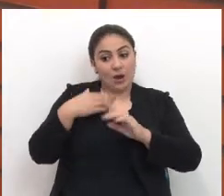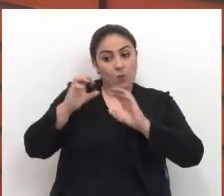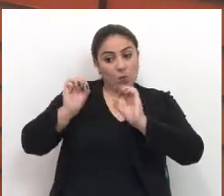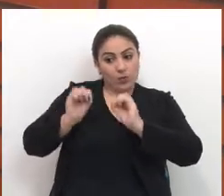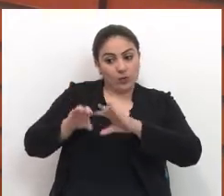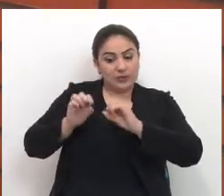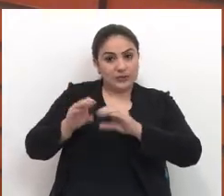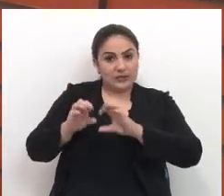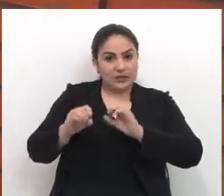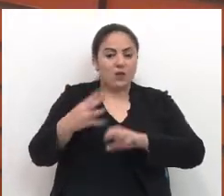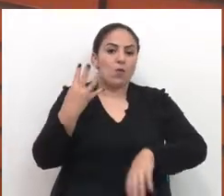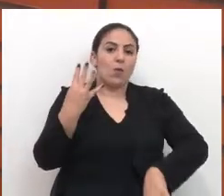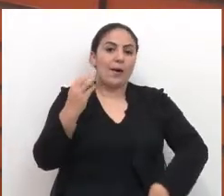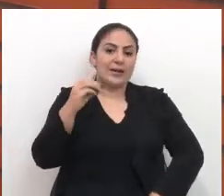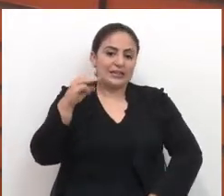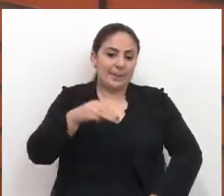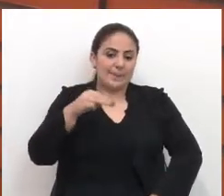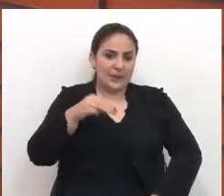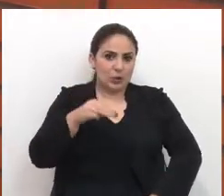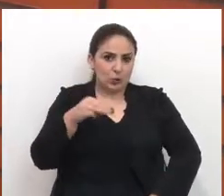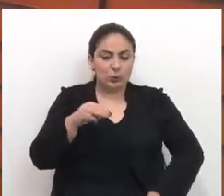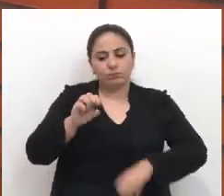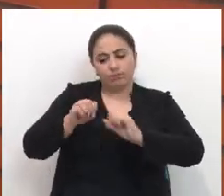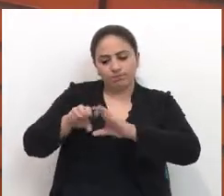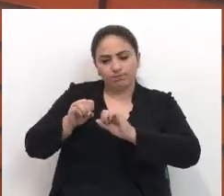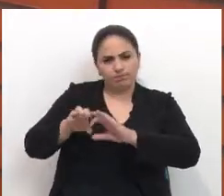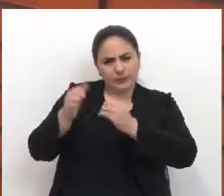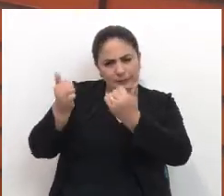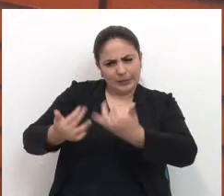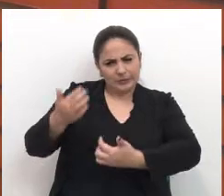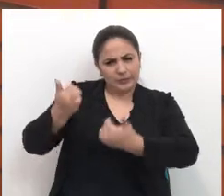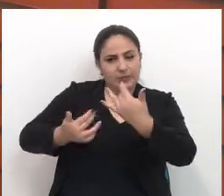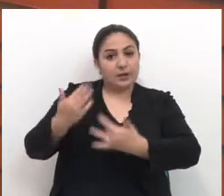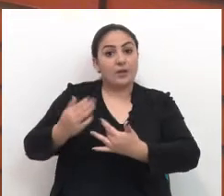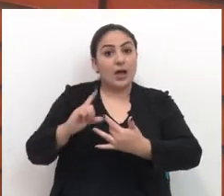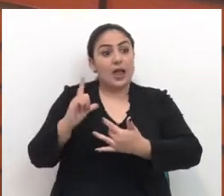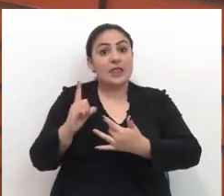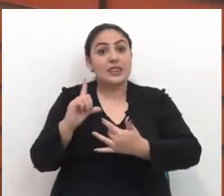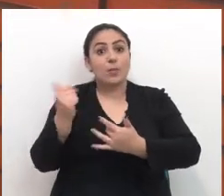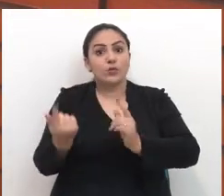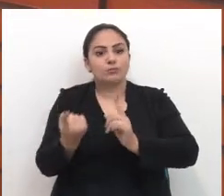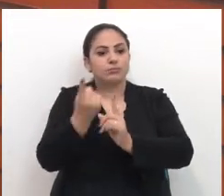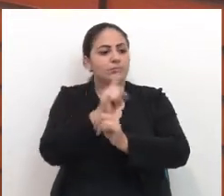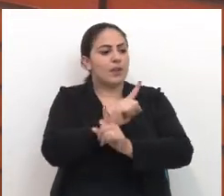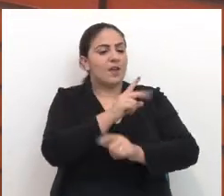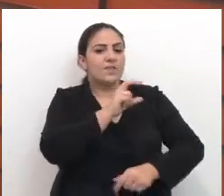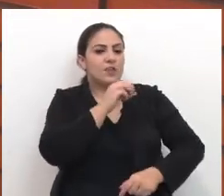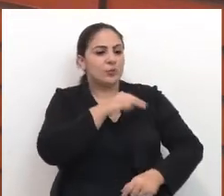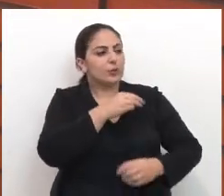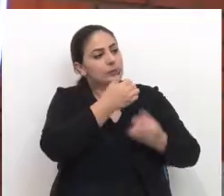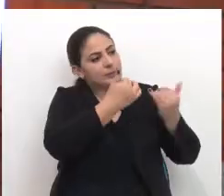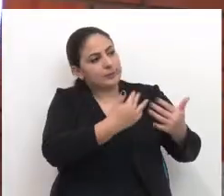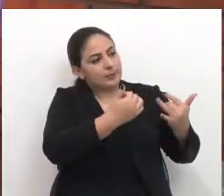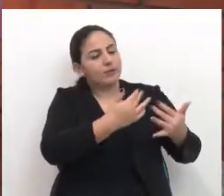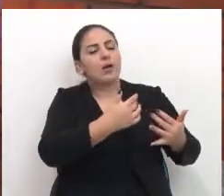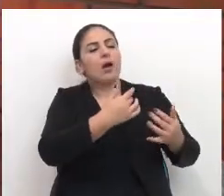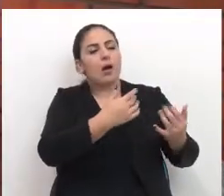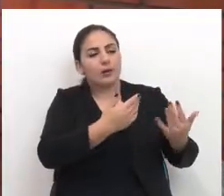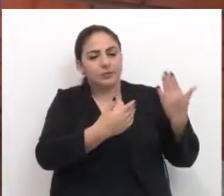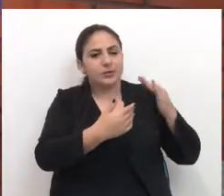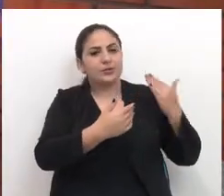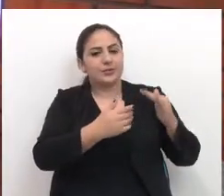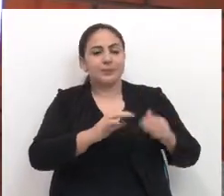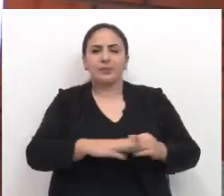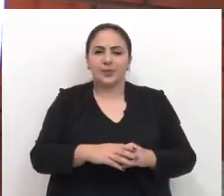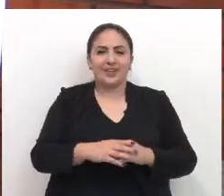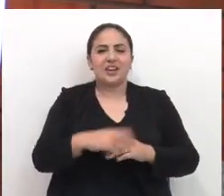Eu ensinava 40 minutos o aluno e depois 20 minutos ele ia dar aula para mim. E falando